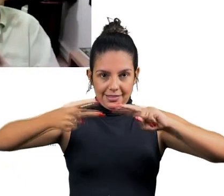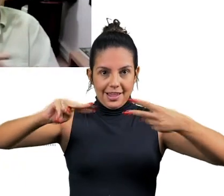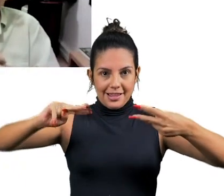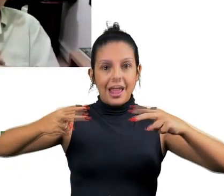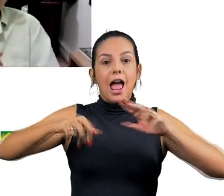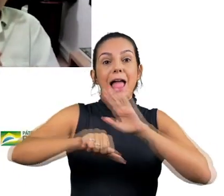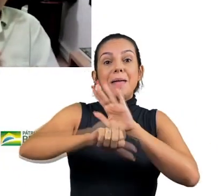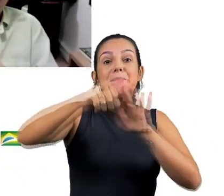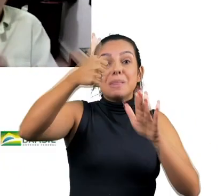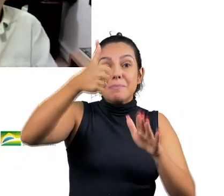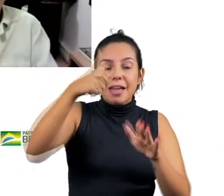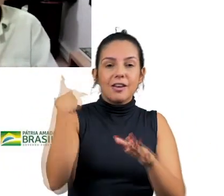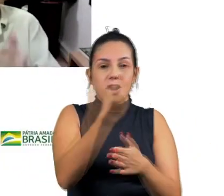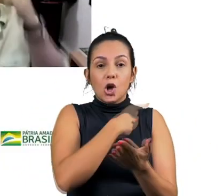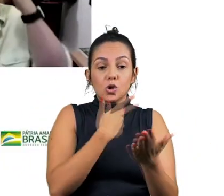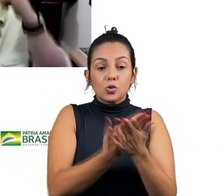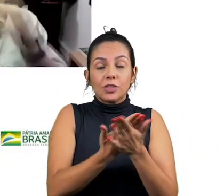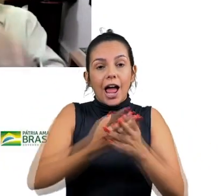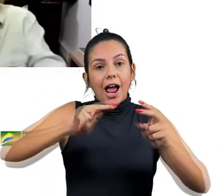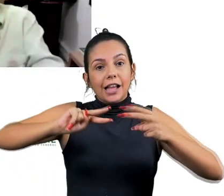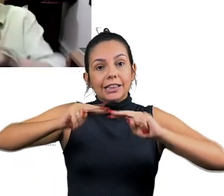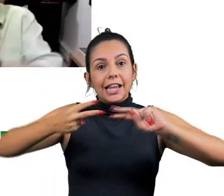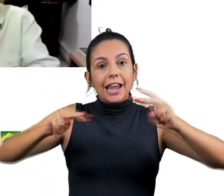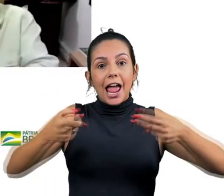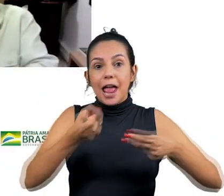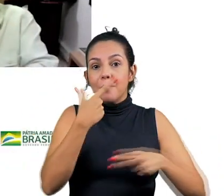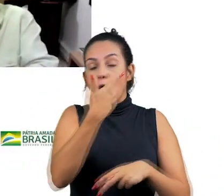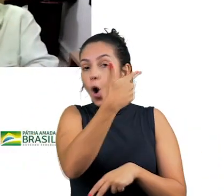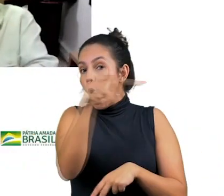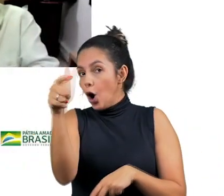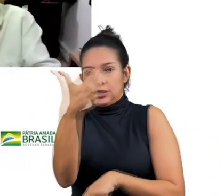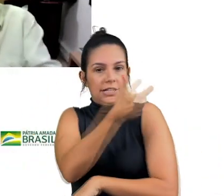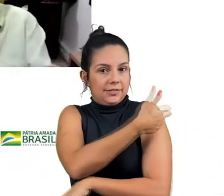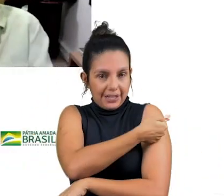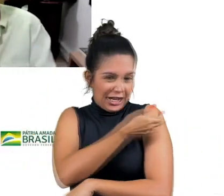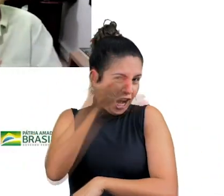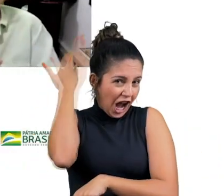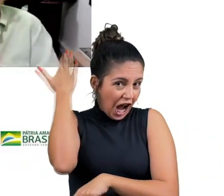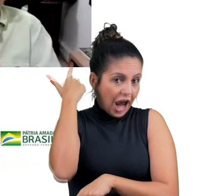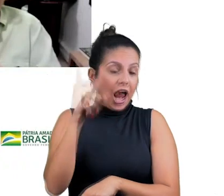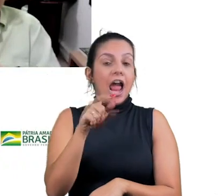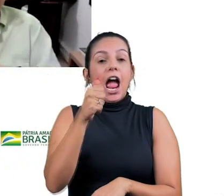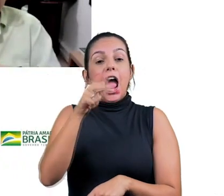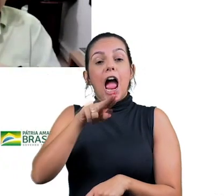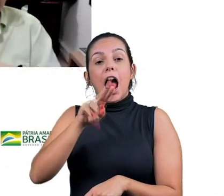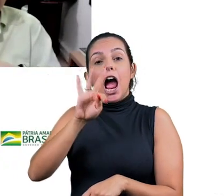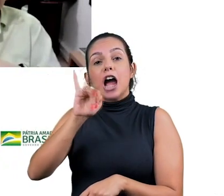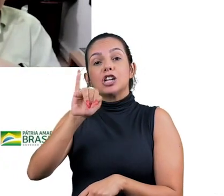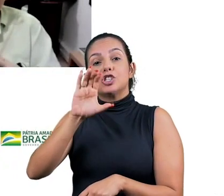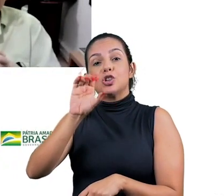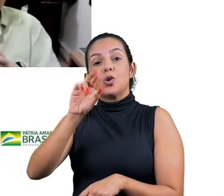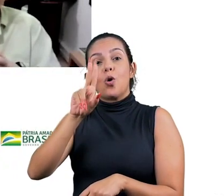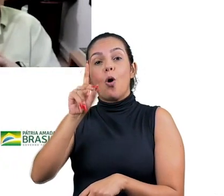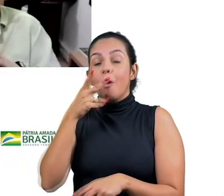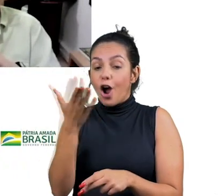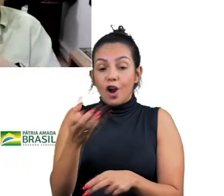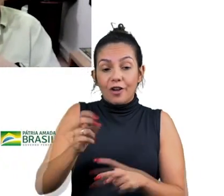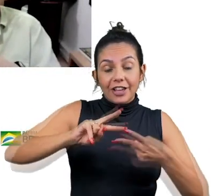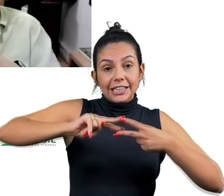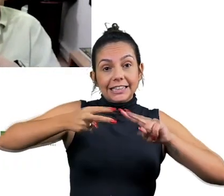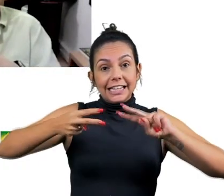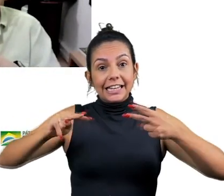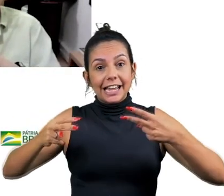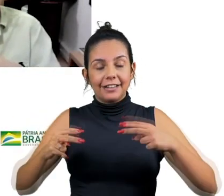baseados no DNA, né? As outras vacinas eram no anticorpo. Isso é importante. Inclusive,